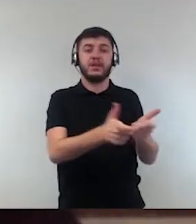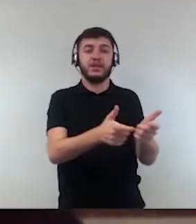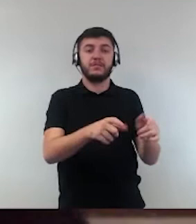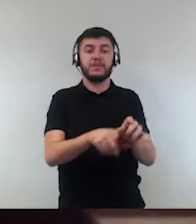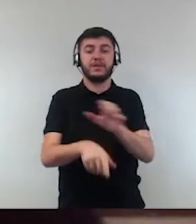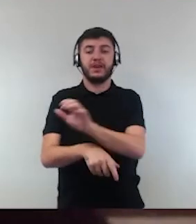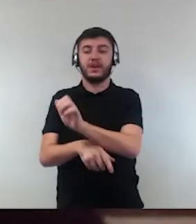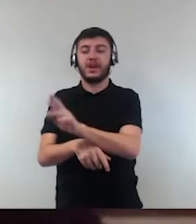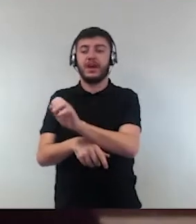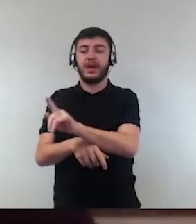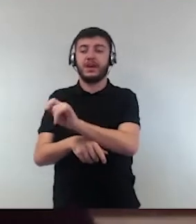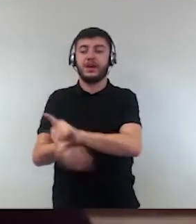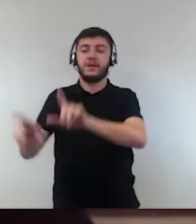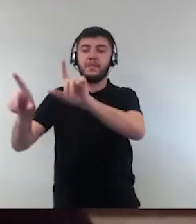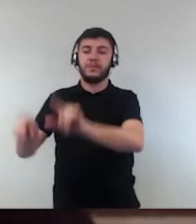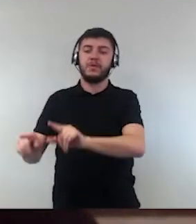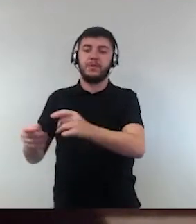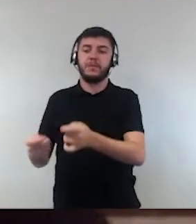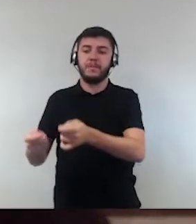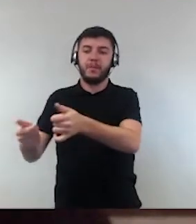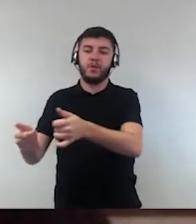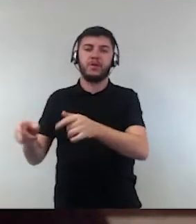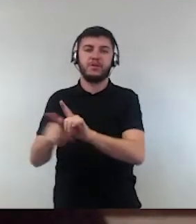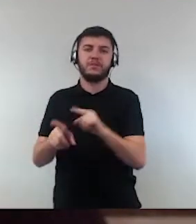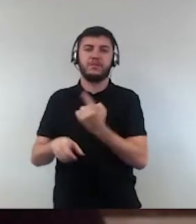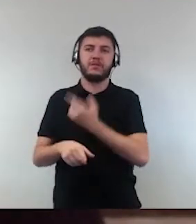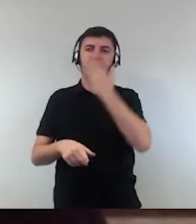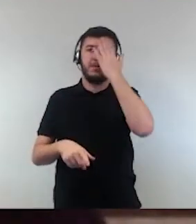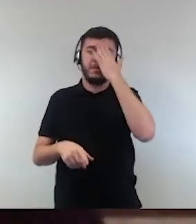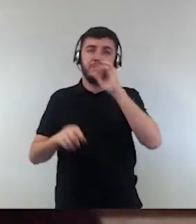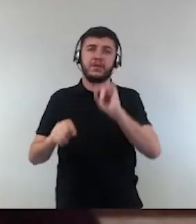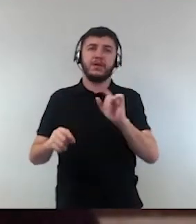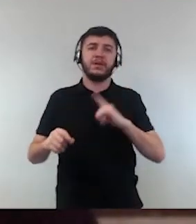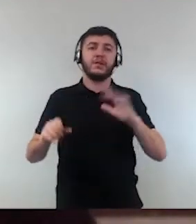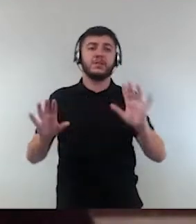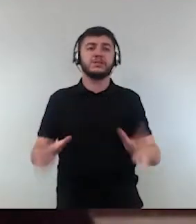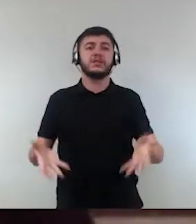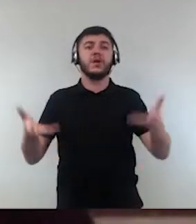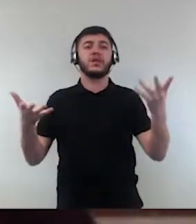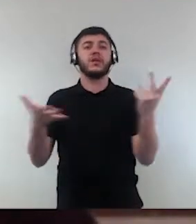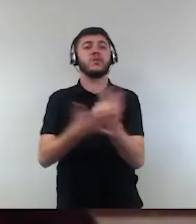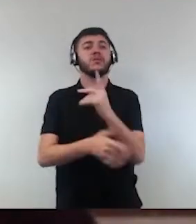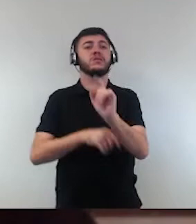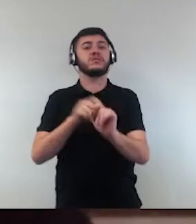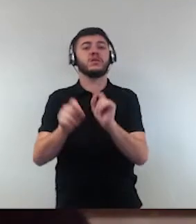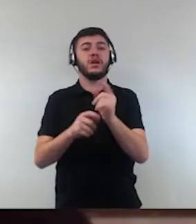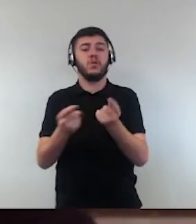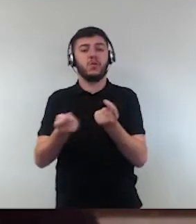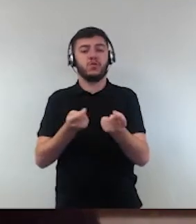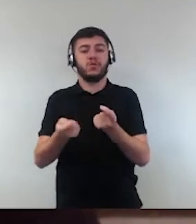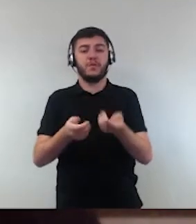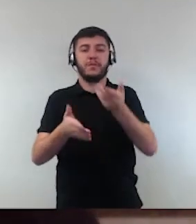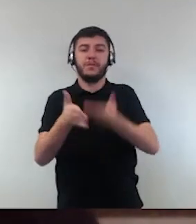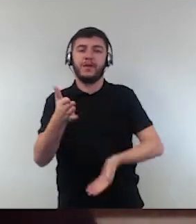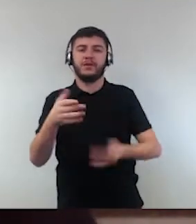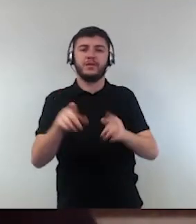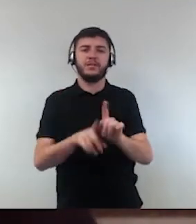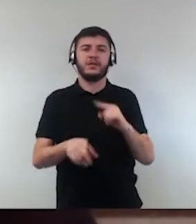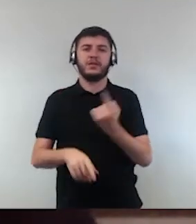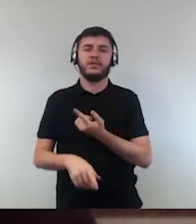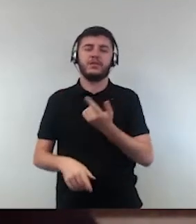seja, temos uma situação aí realmente que foge do controle e a gente, doutor Marcelo,